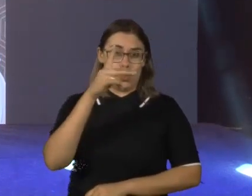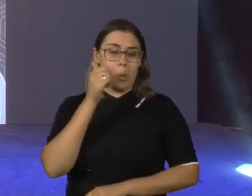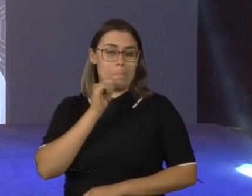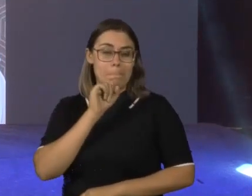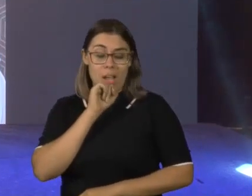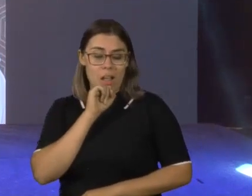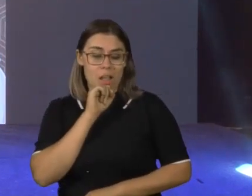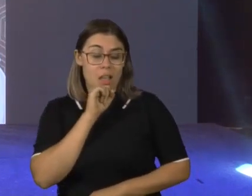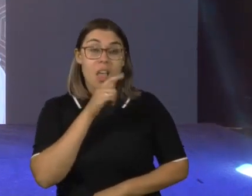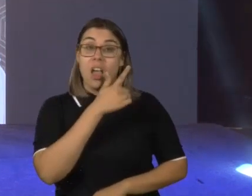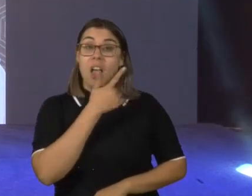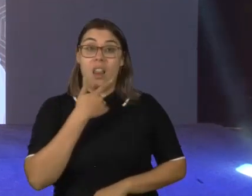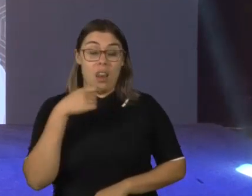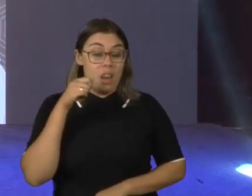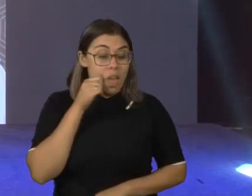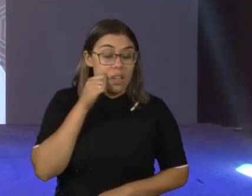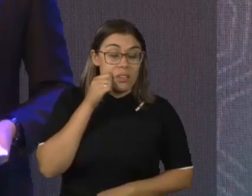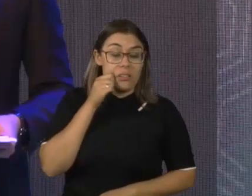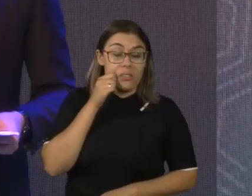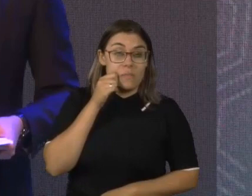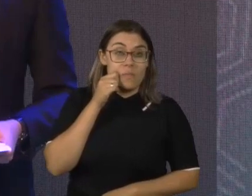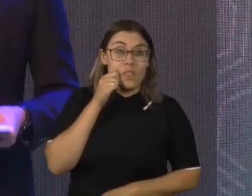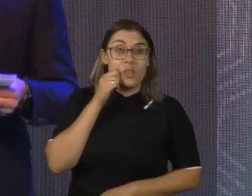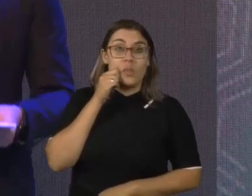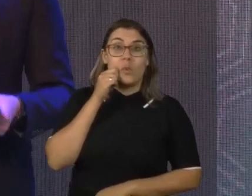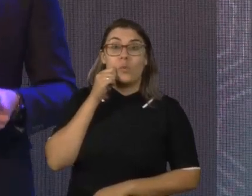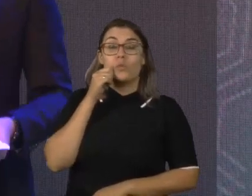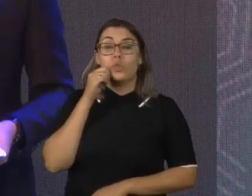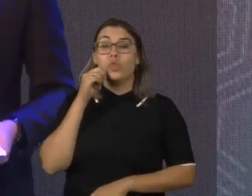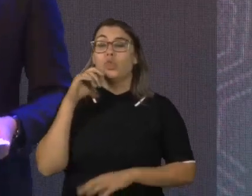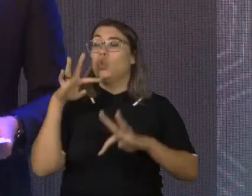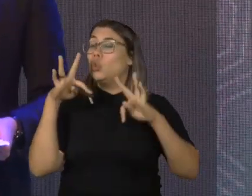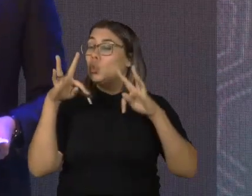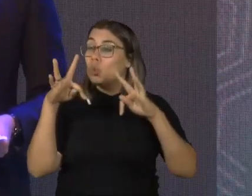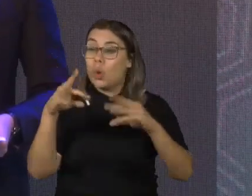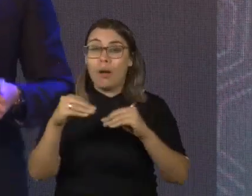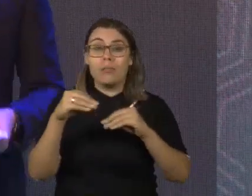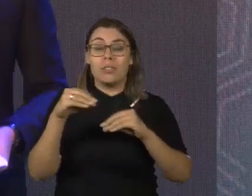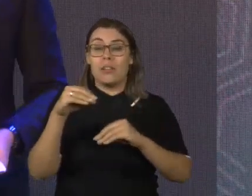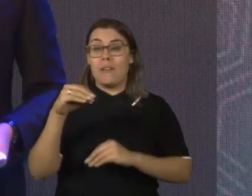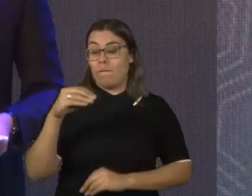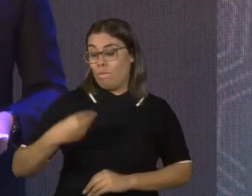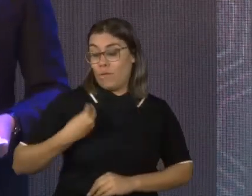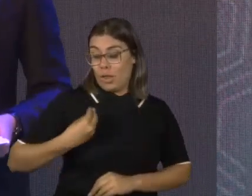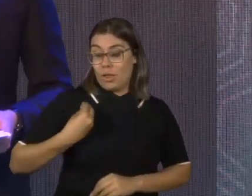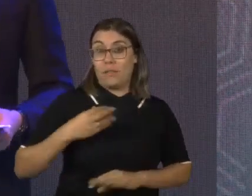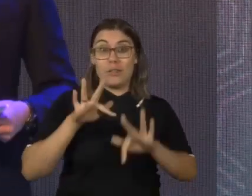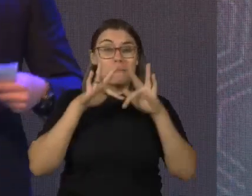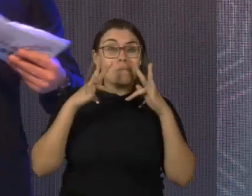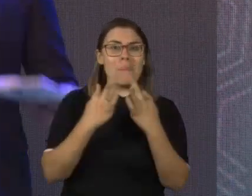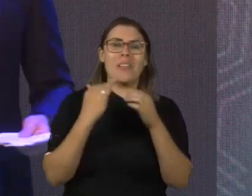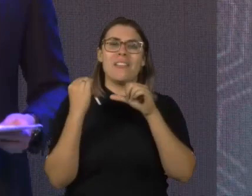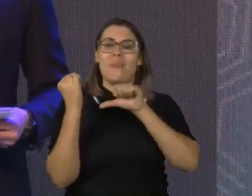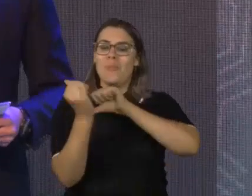Alex, não só a vida do Vinícius mudou, quanto a nossa vida também mudou para melhor, porque a